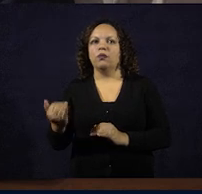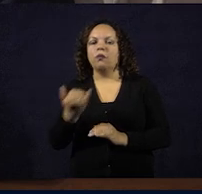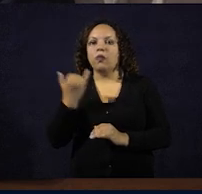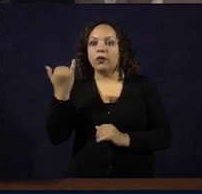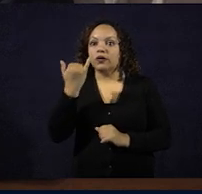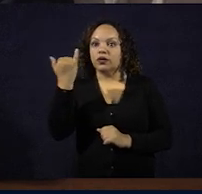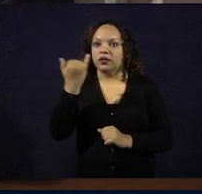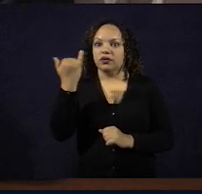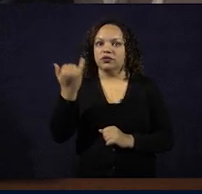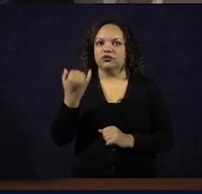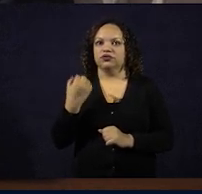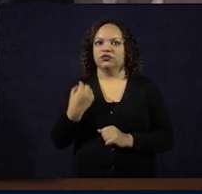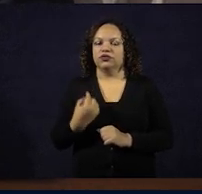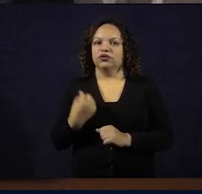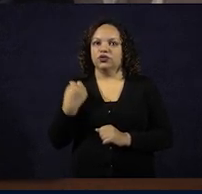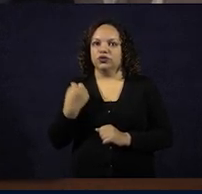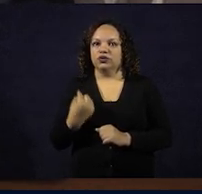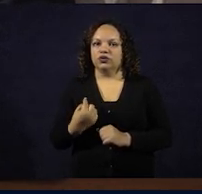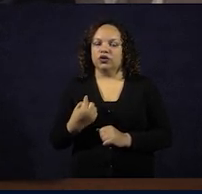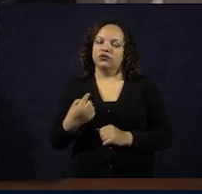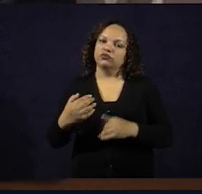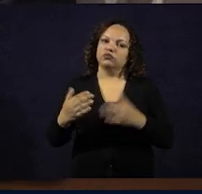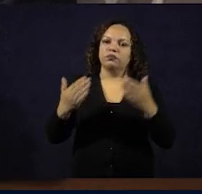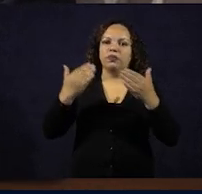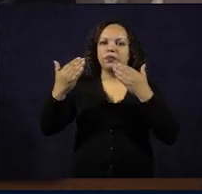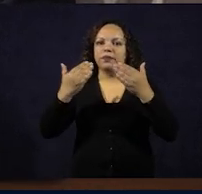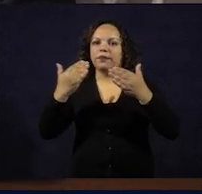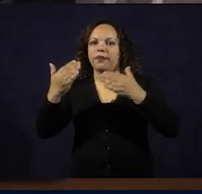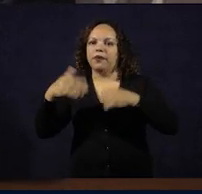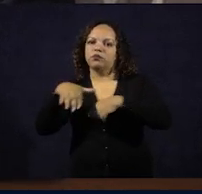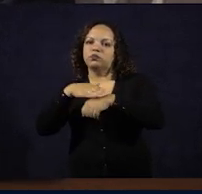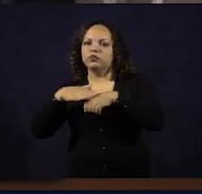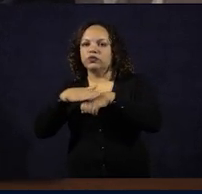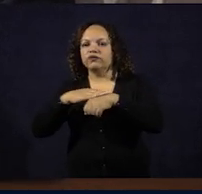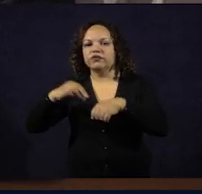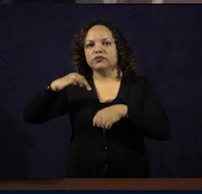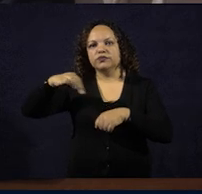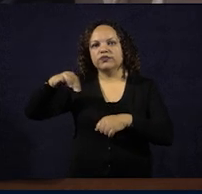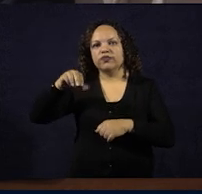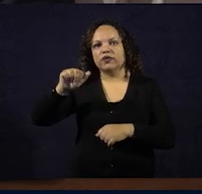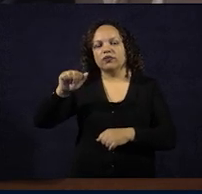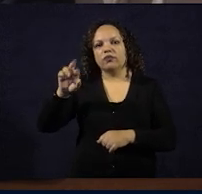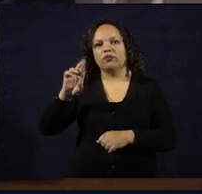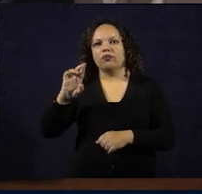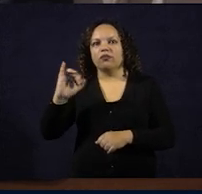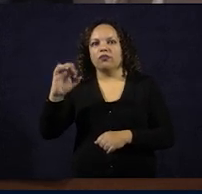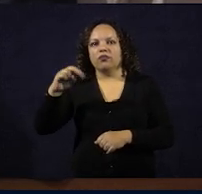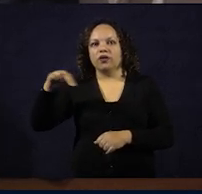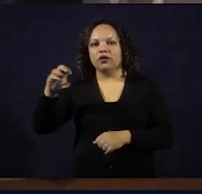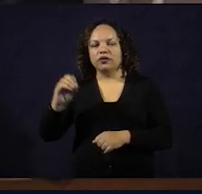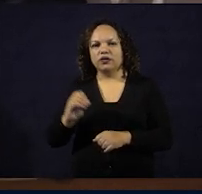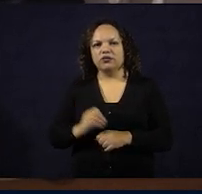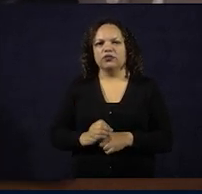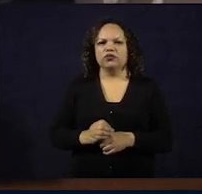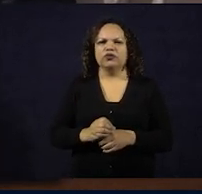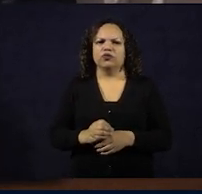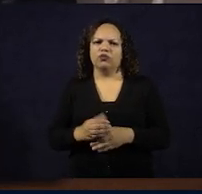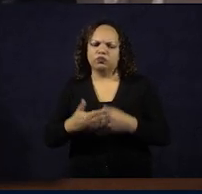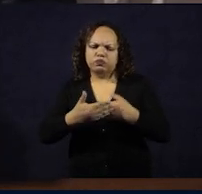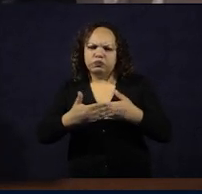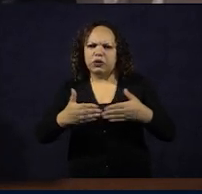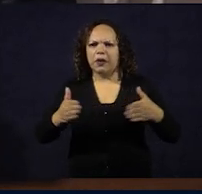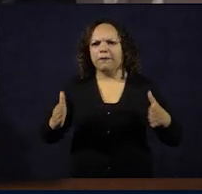a gente tá falando com Marino Desde da reabertura do Mercado de Capitais no Brasil que começou lá